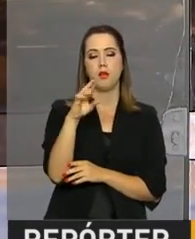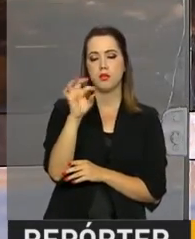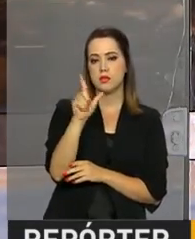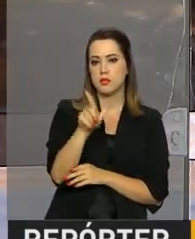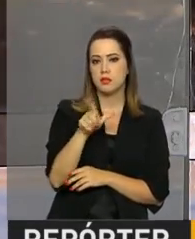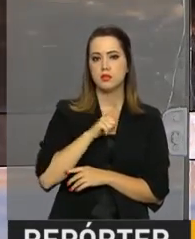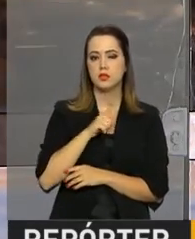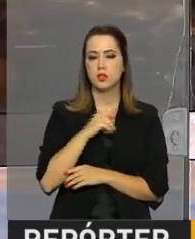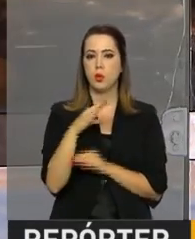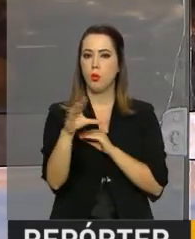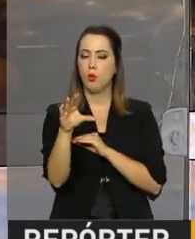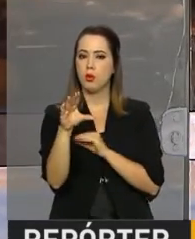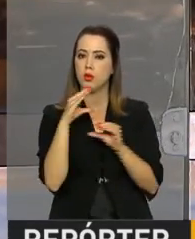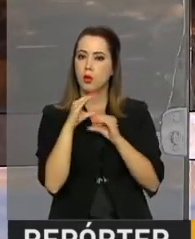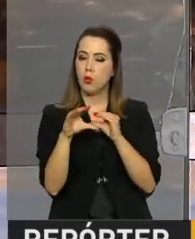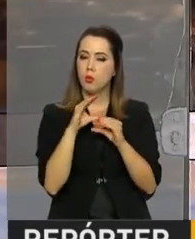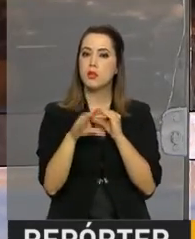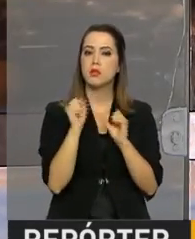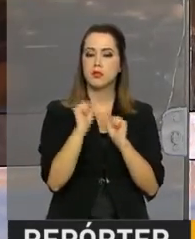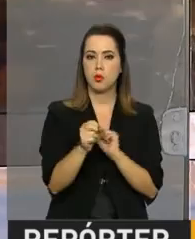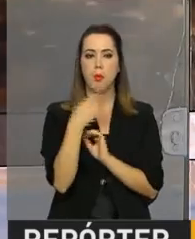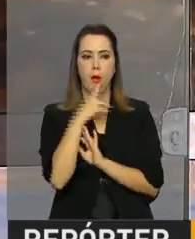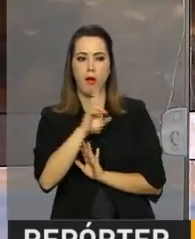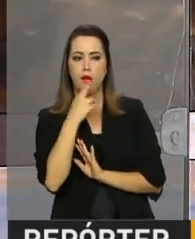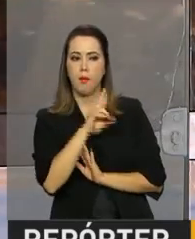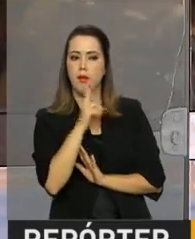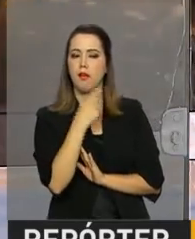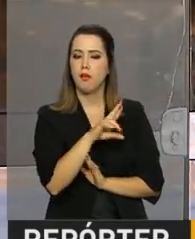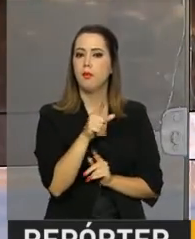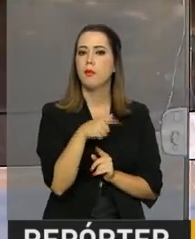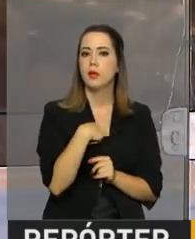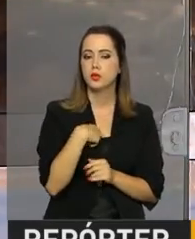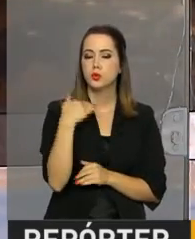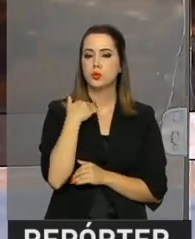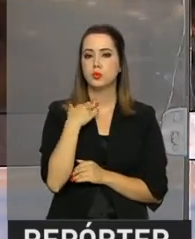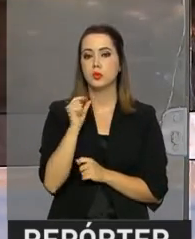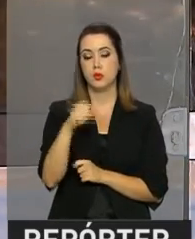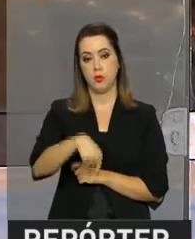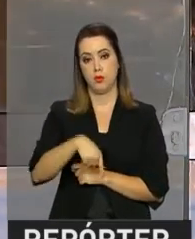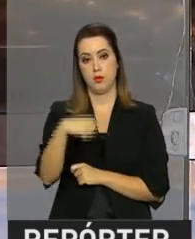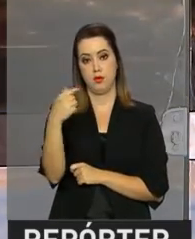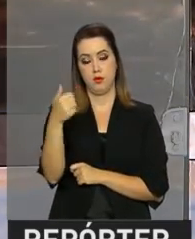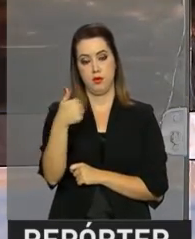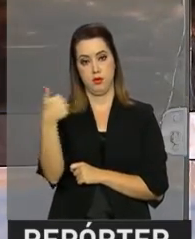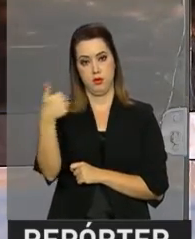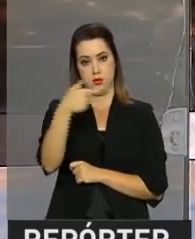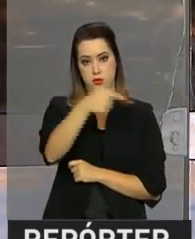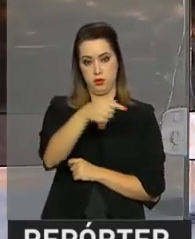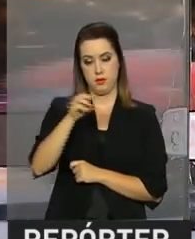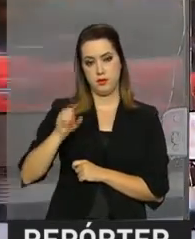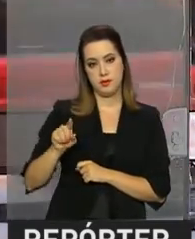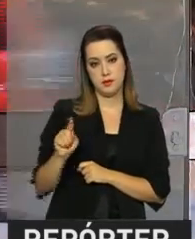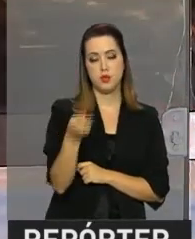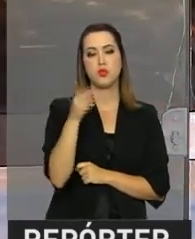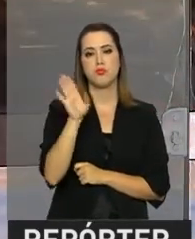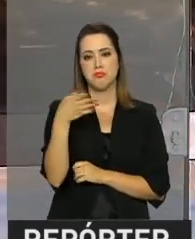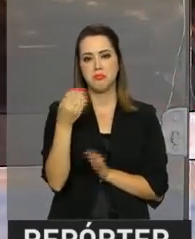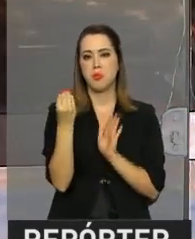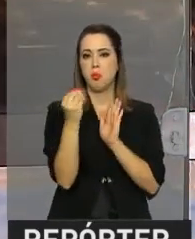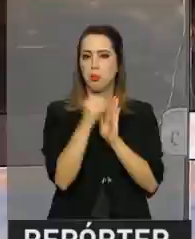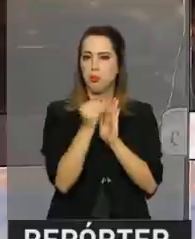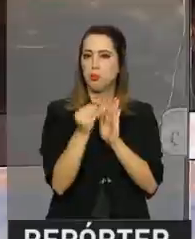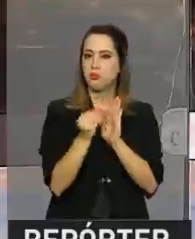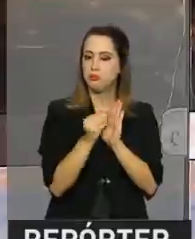de clientes de instituições financeiras. Só no primeiro semestre deste ano, foram 17.500 registros contra